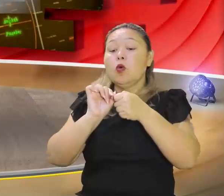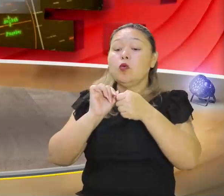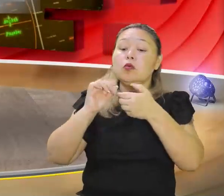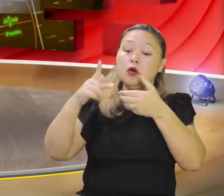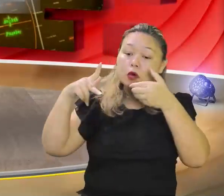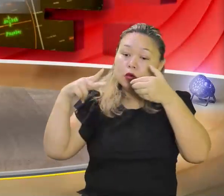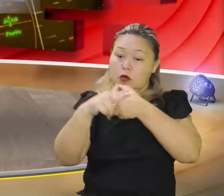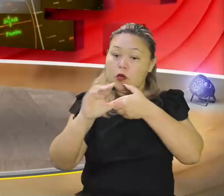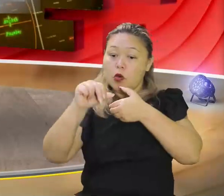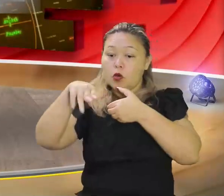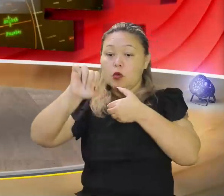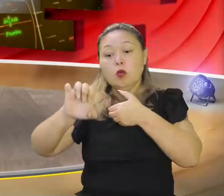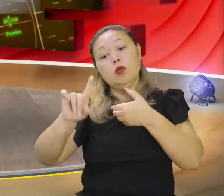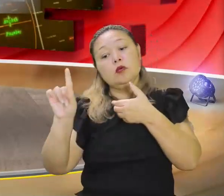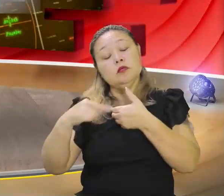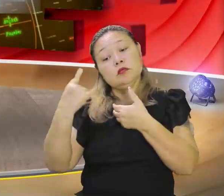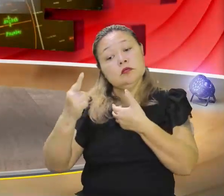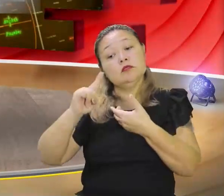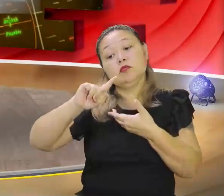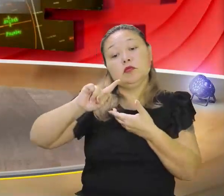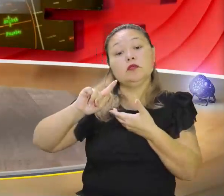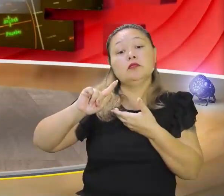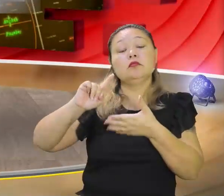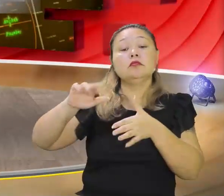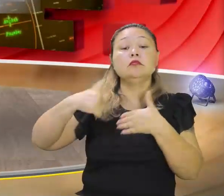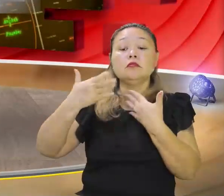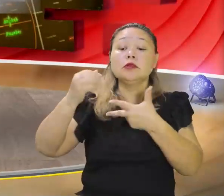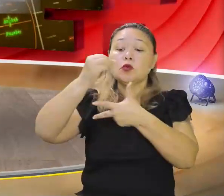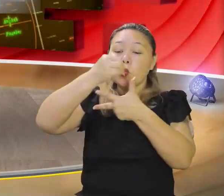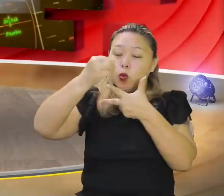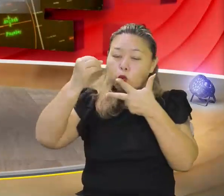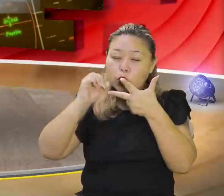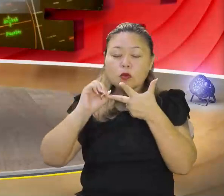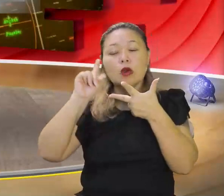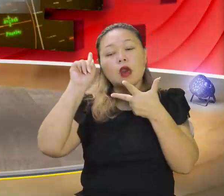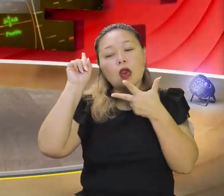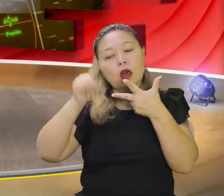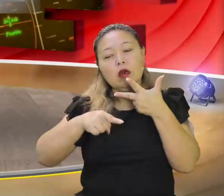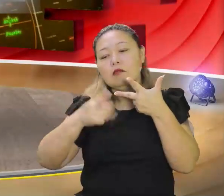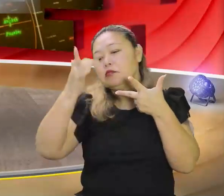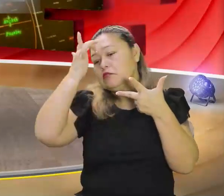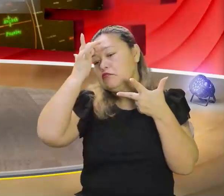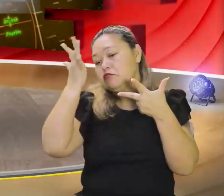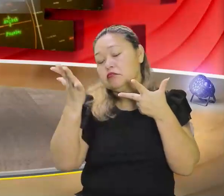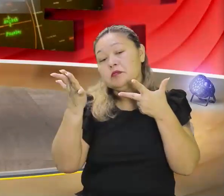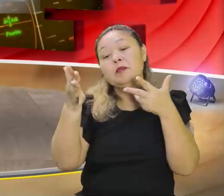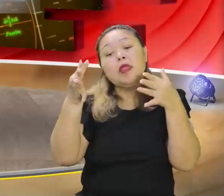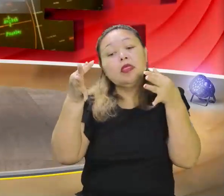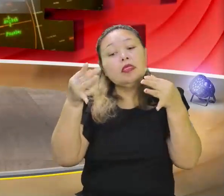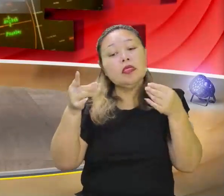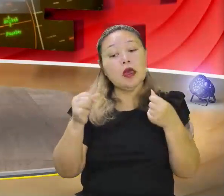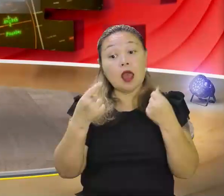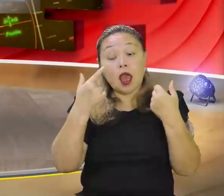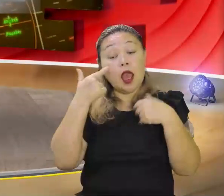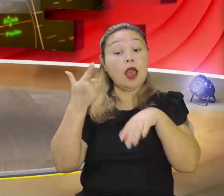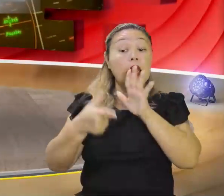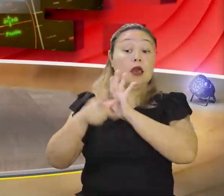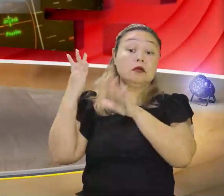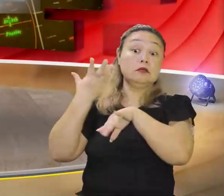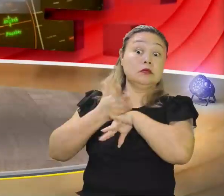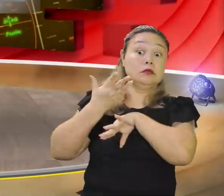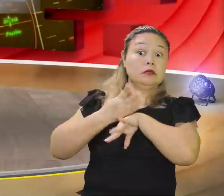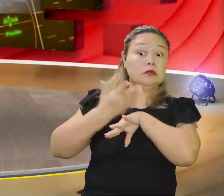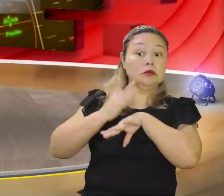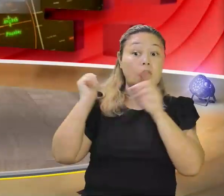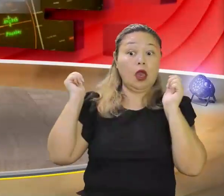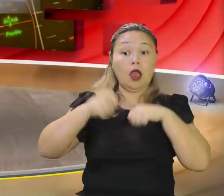pirâmide, tronco do cone, então já ia direto. O Enem é muito fácil. O detalhe é estar treinado, é estar ali